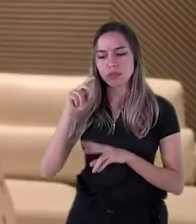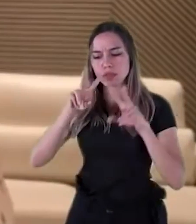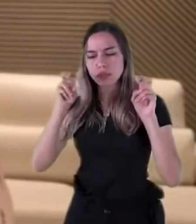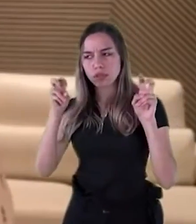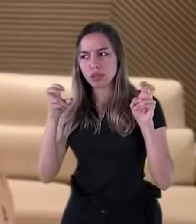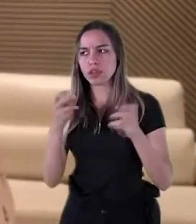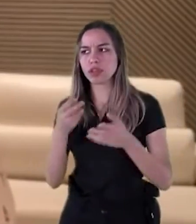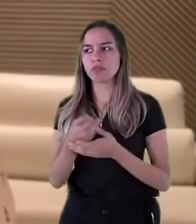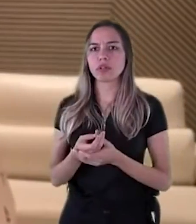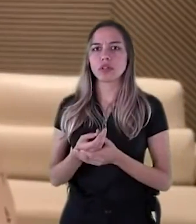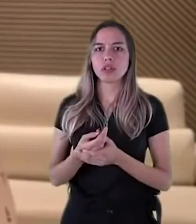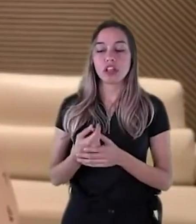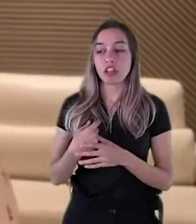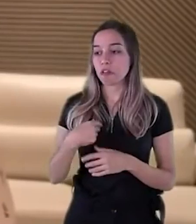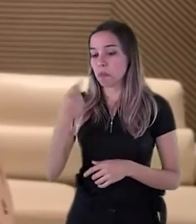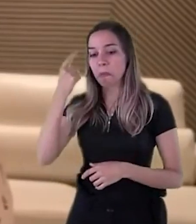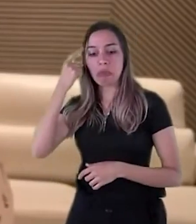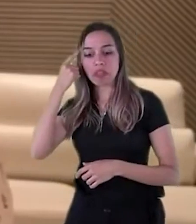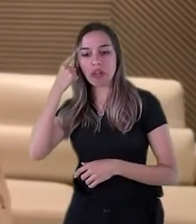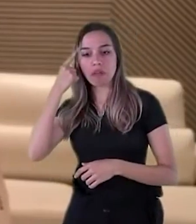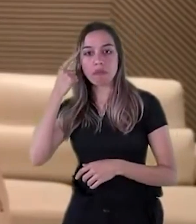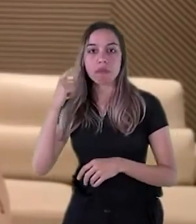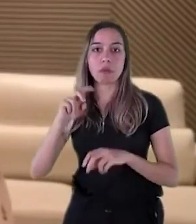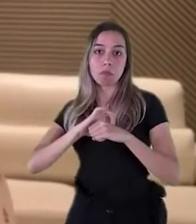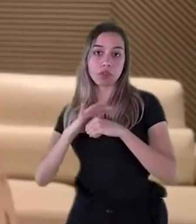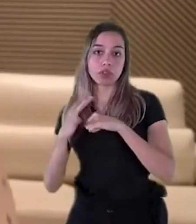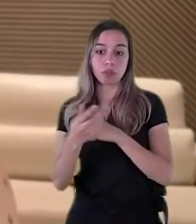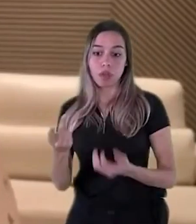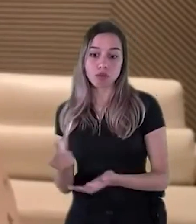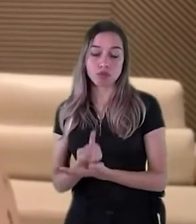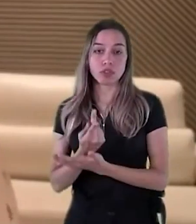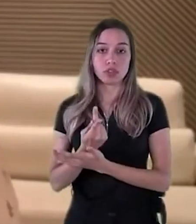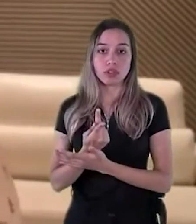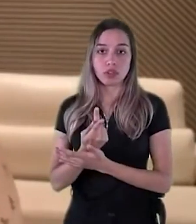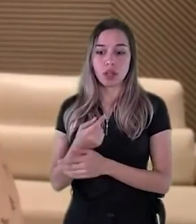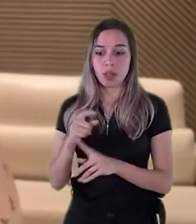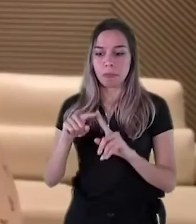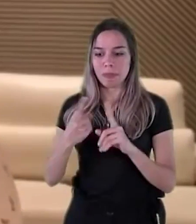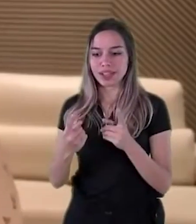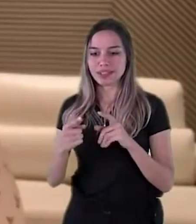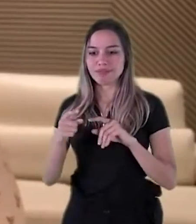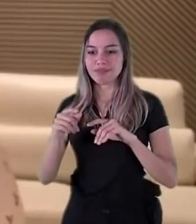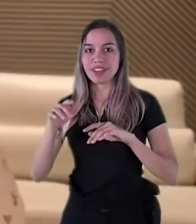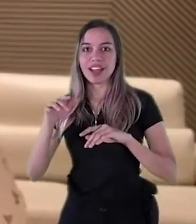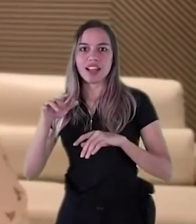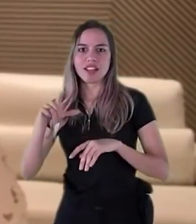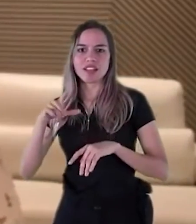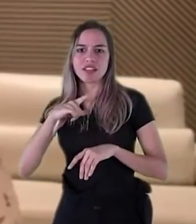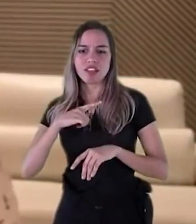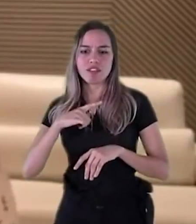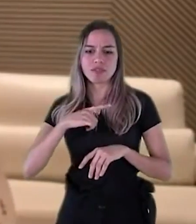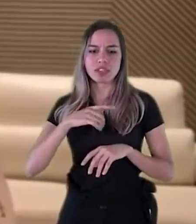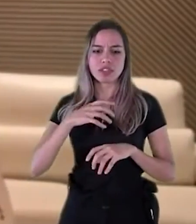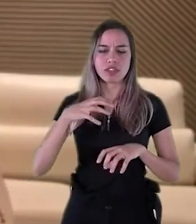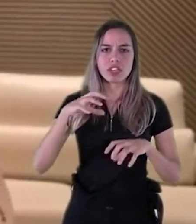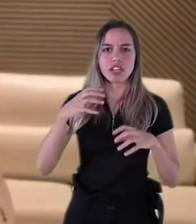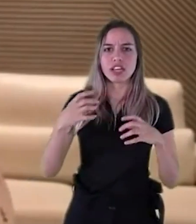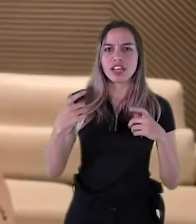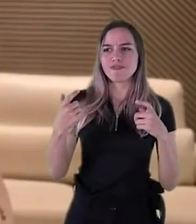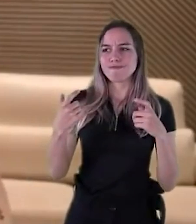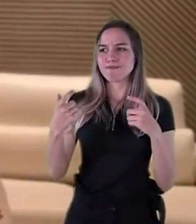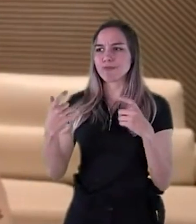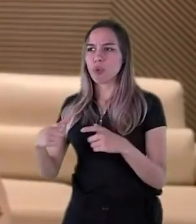estamos passando, mas, na verdade, essas questões sempre estiveram muito presentes na minha